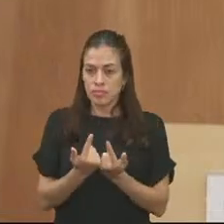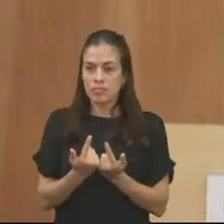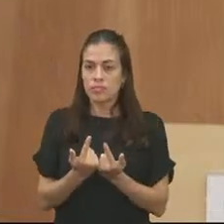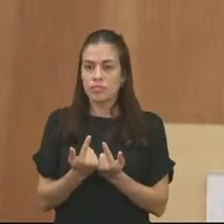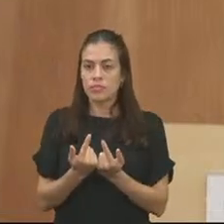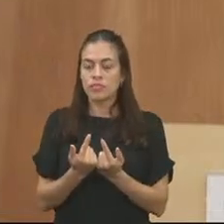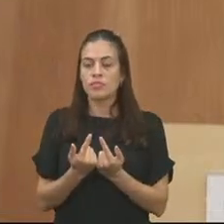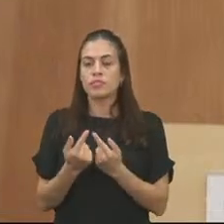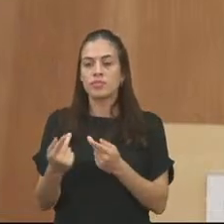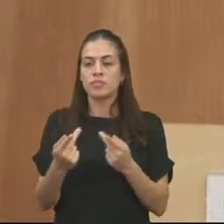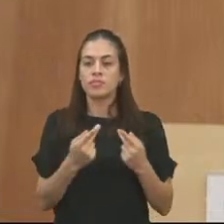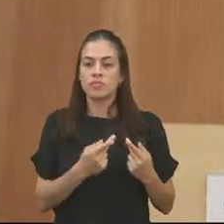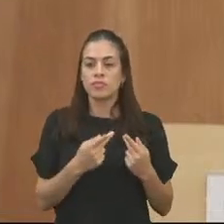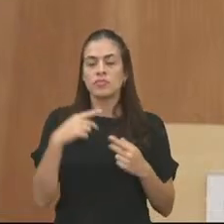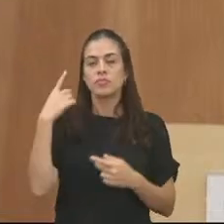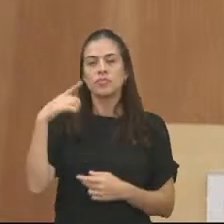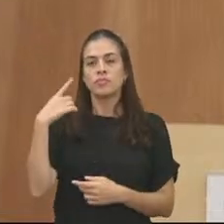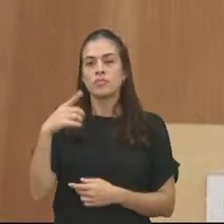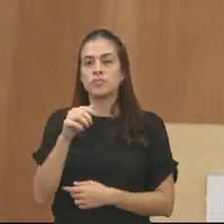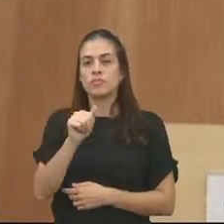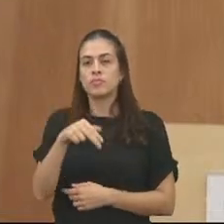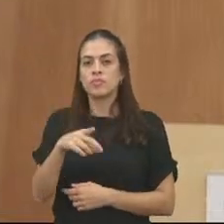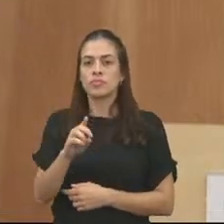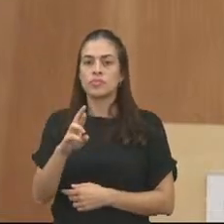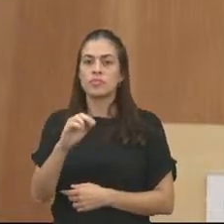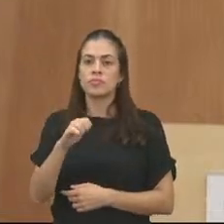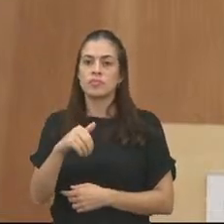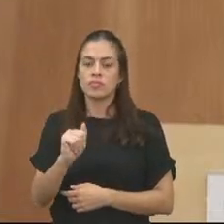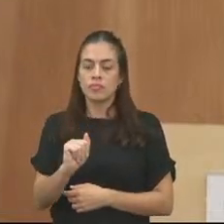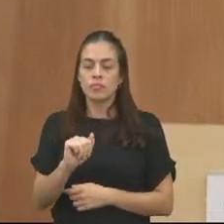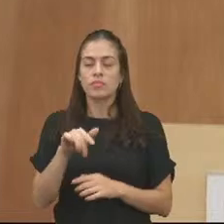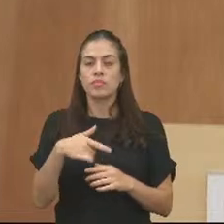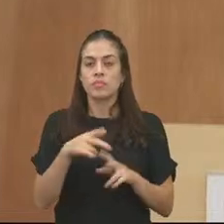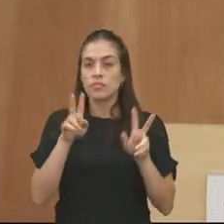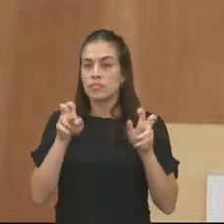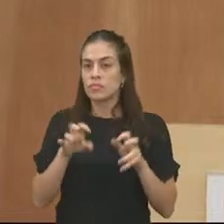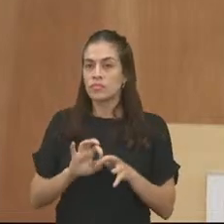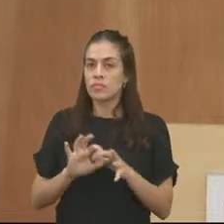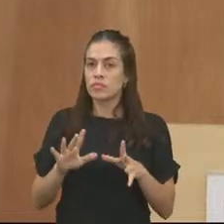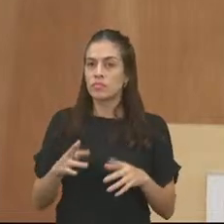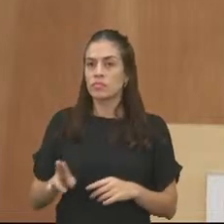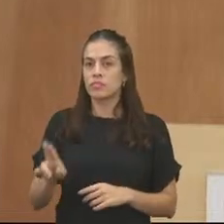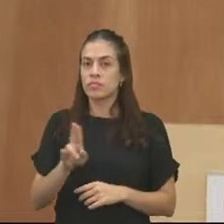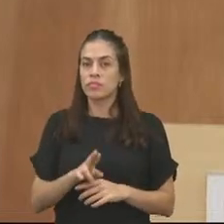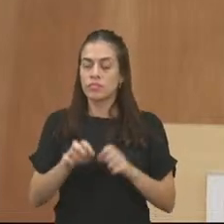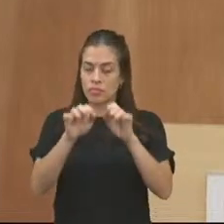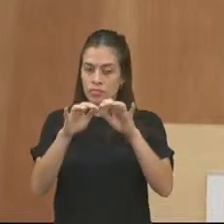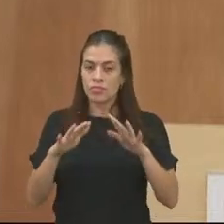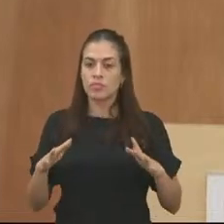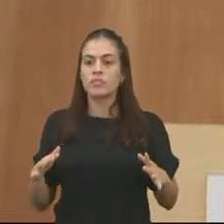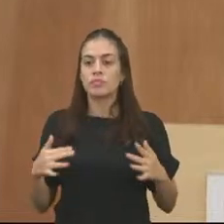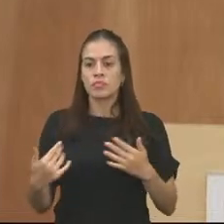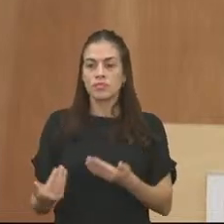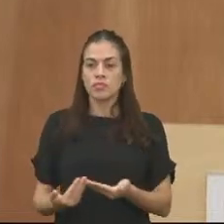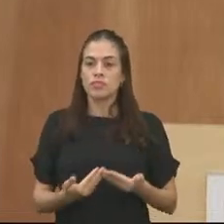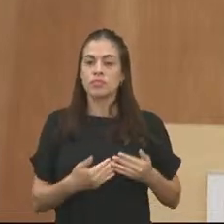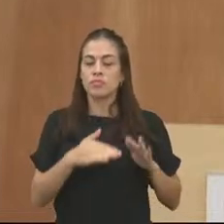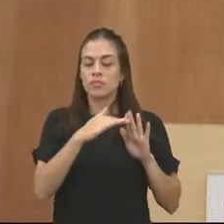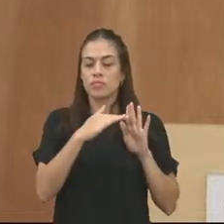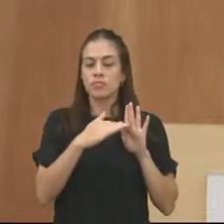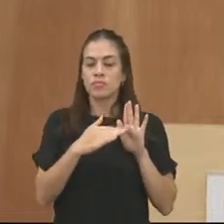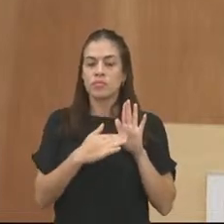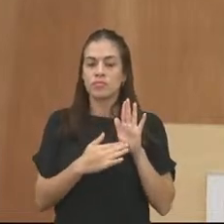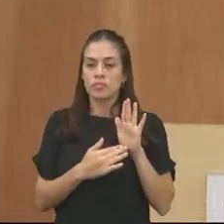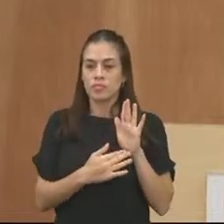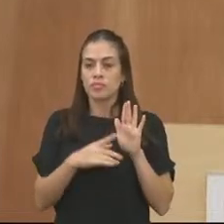Andrea Werner, buscando recursos aqui para Jacareí. E aqui no Tema Livre, a gente faz uso do plenário para trazer alguns pontos que a gente